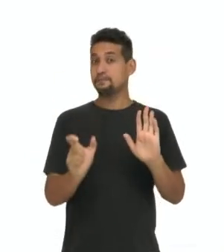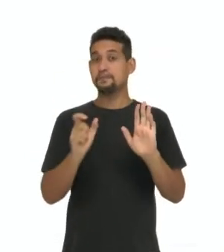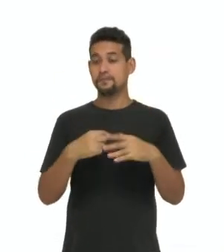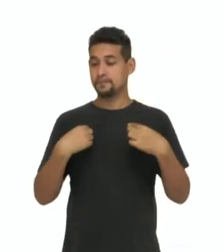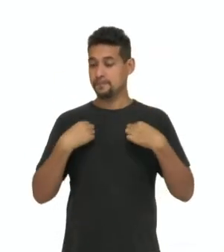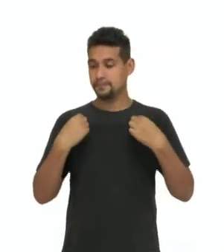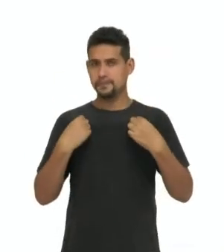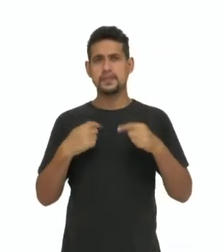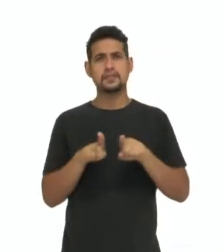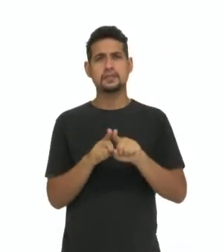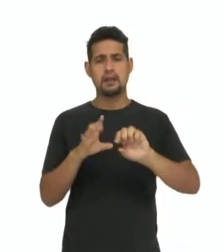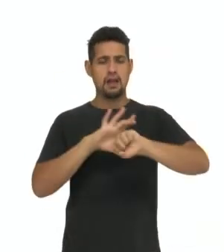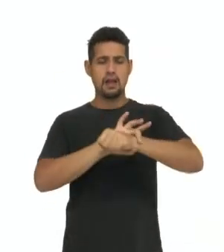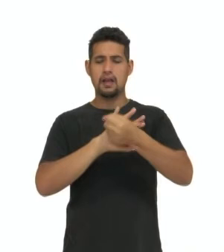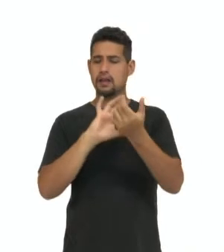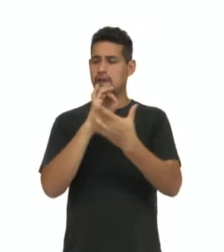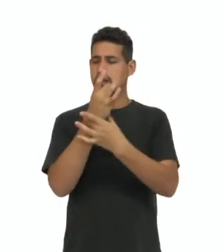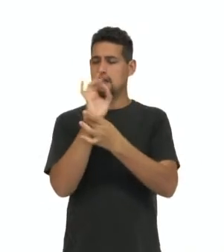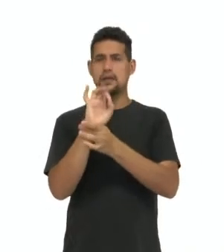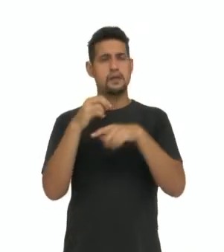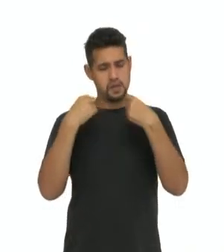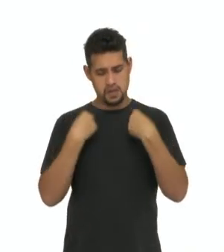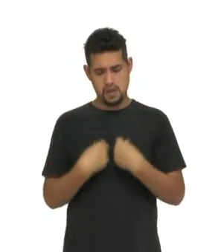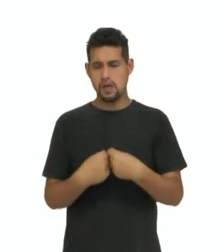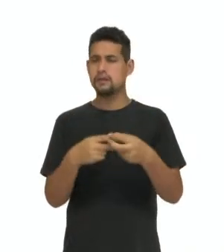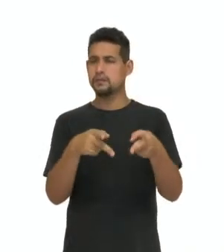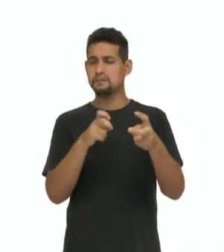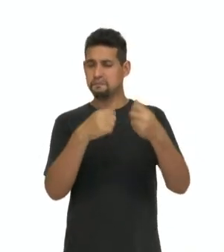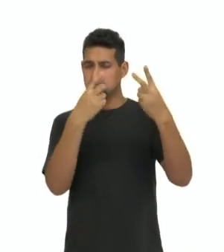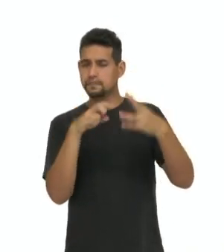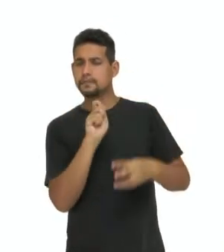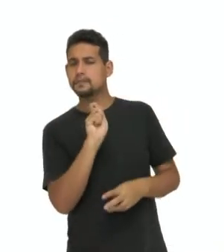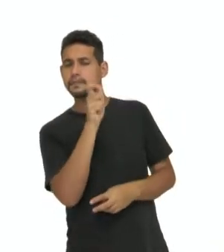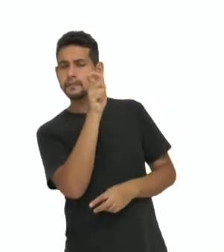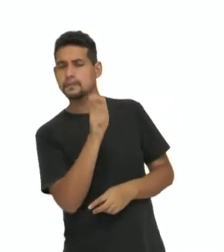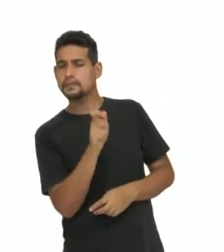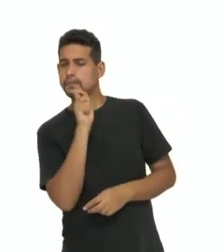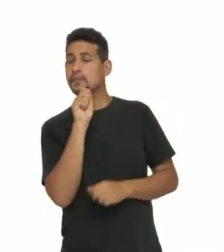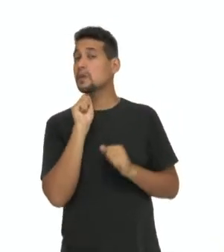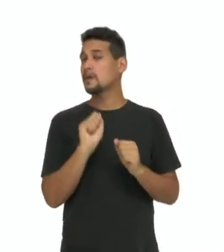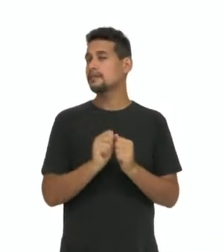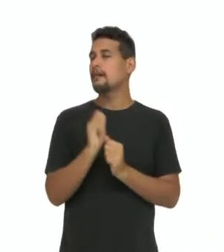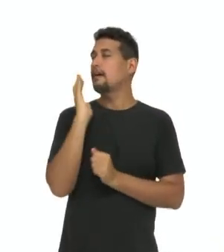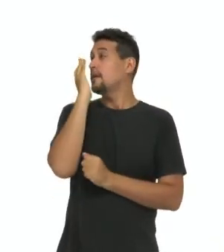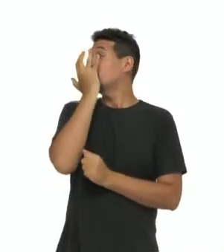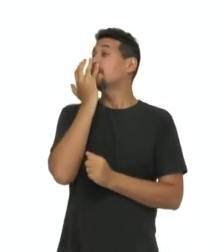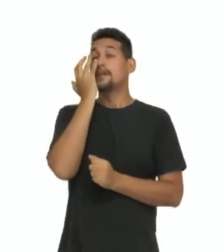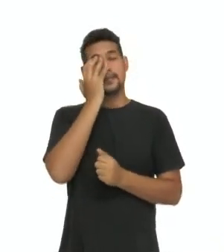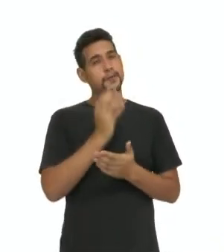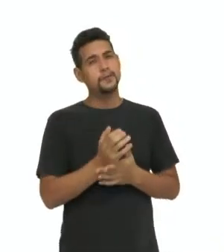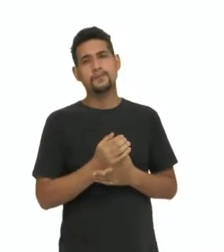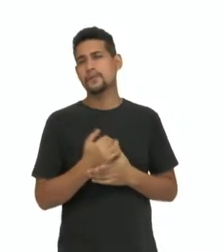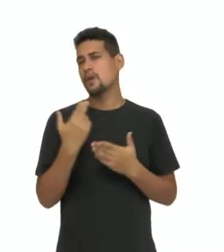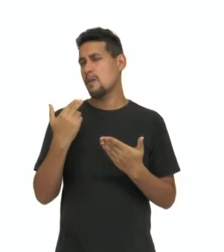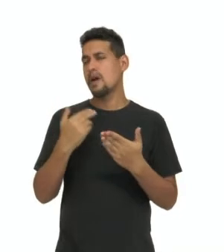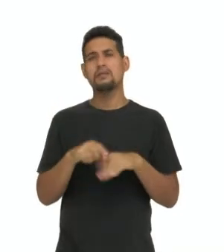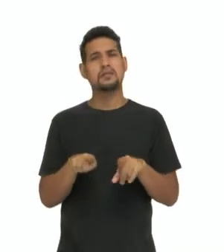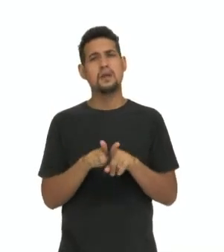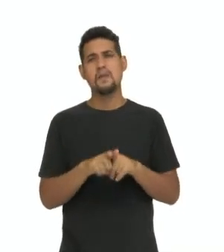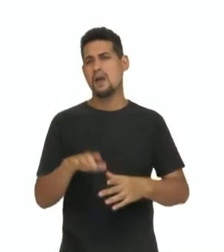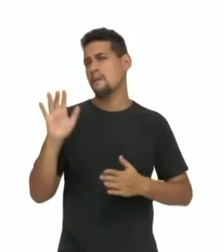e acessórios que dizem algo sobre a personalidade deles. Podem ser românticos, casuais,